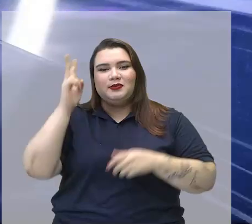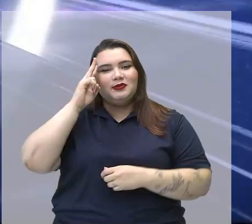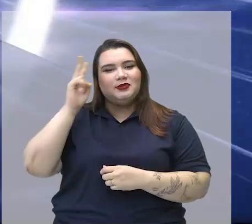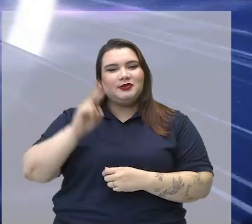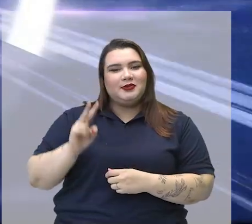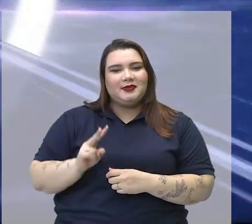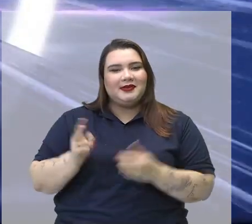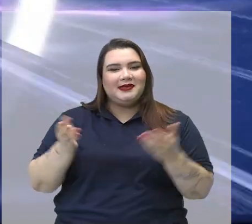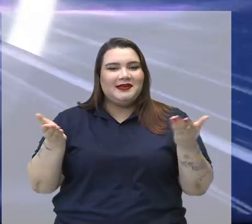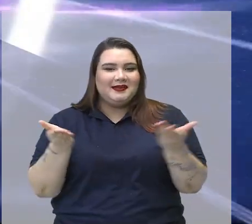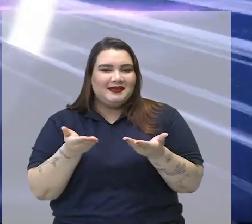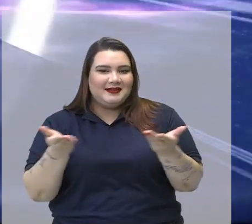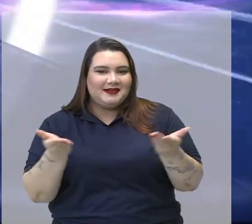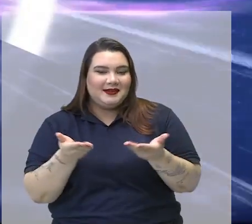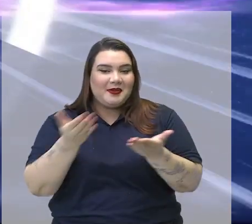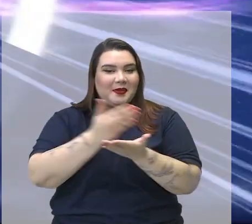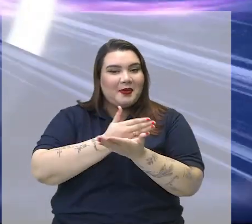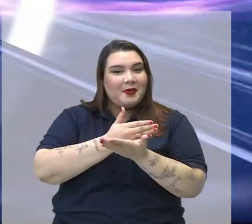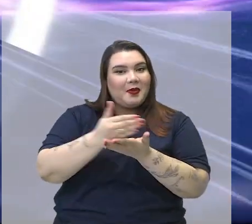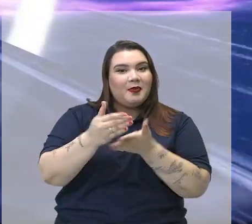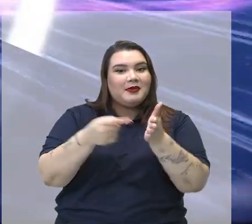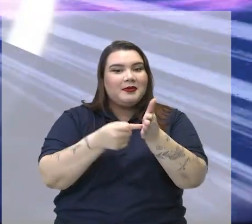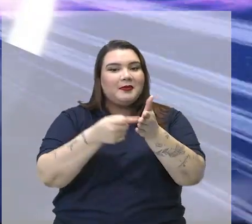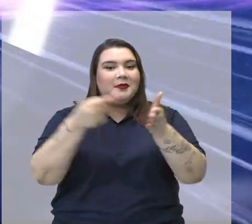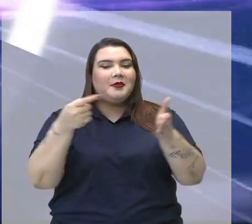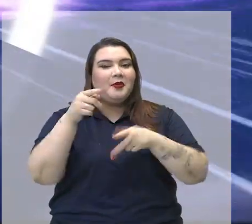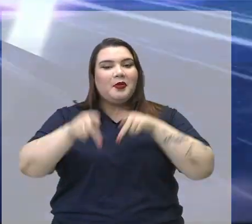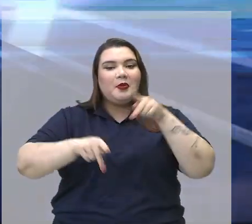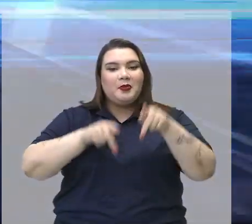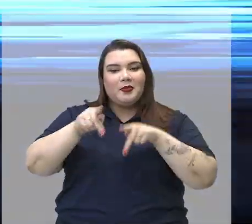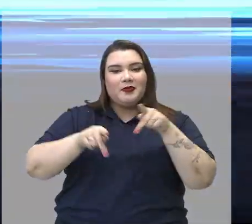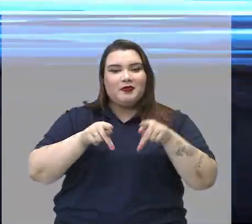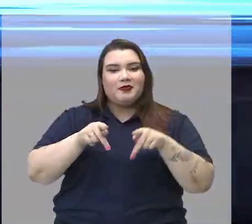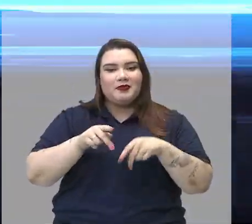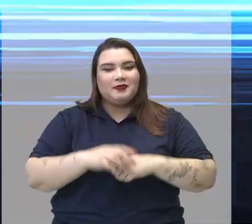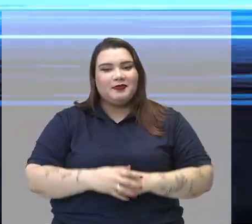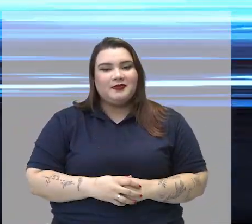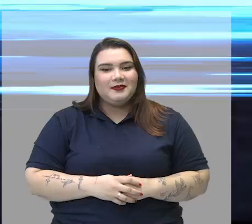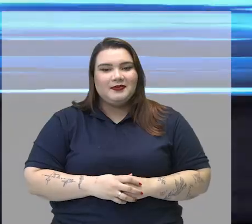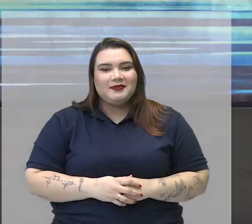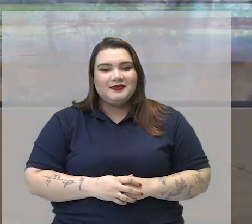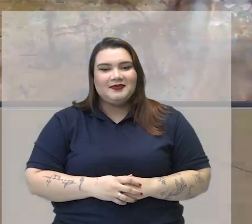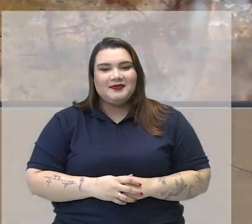históricos. Então, vamos à primeira civilização.